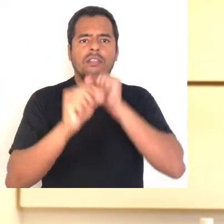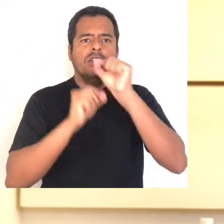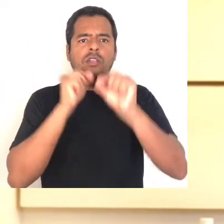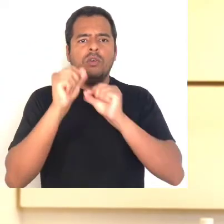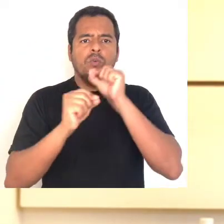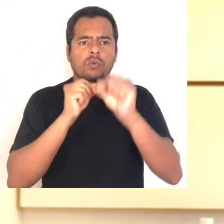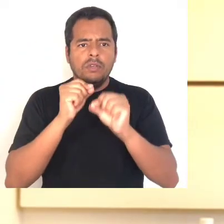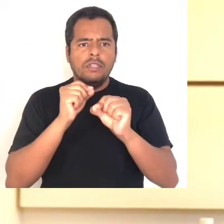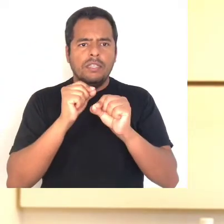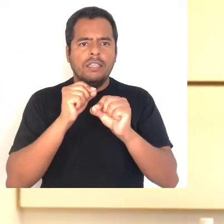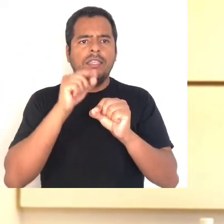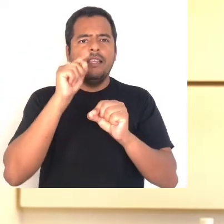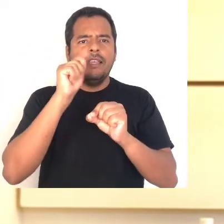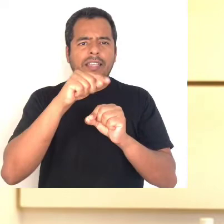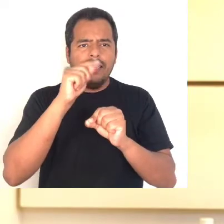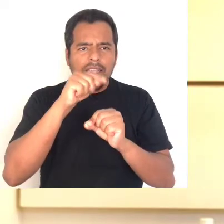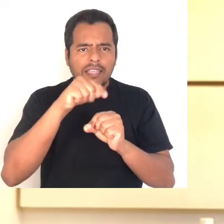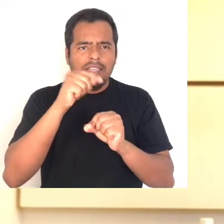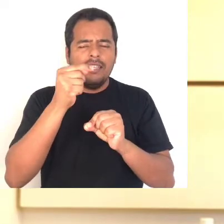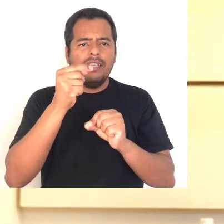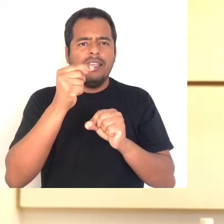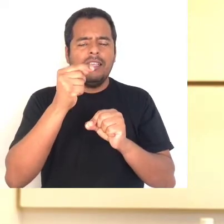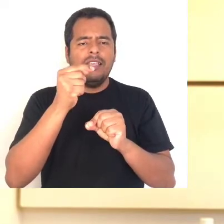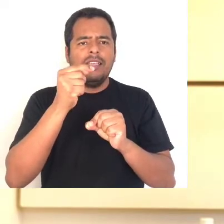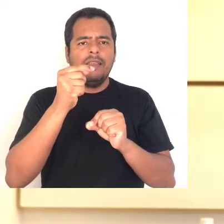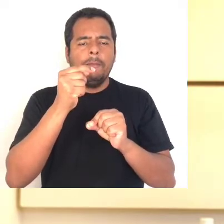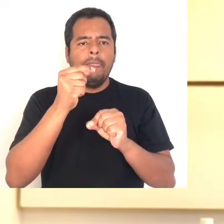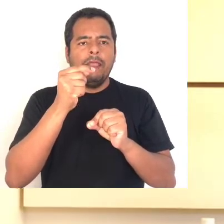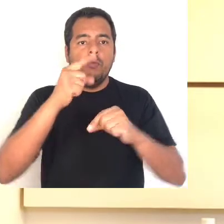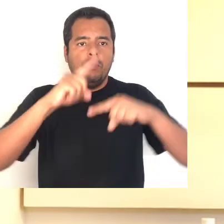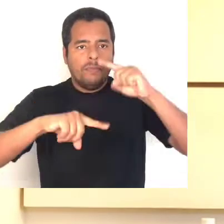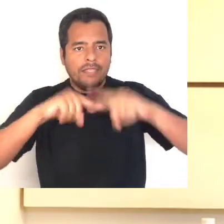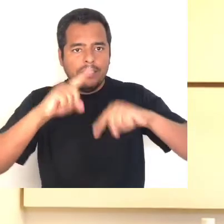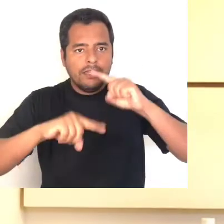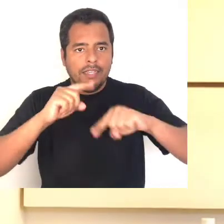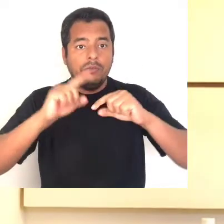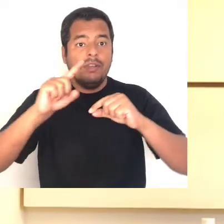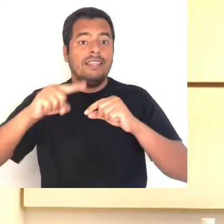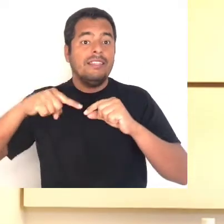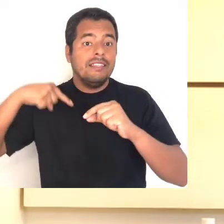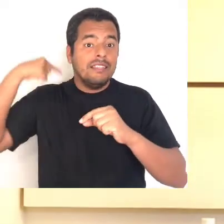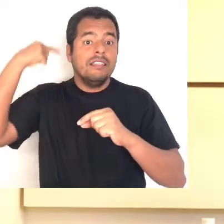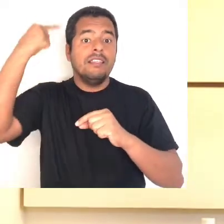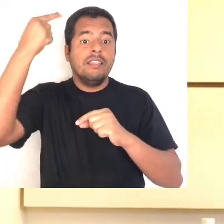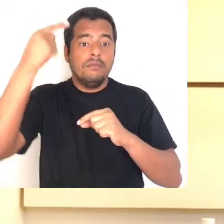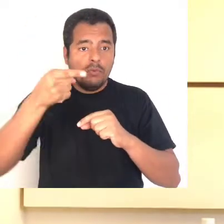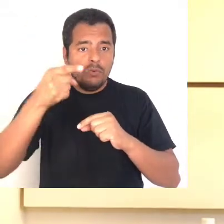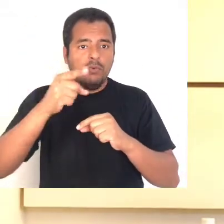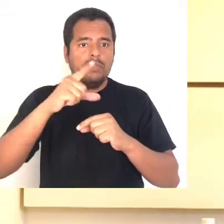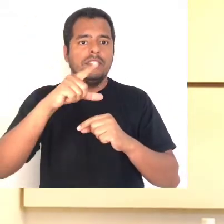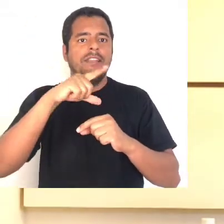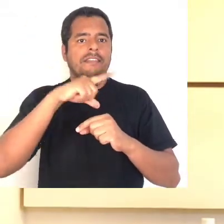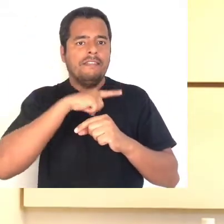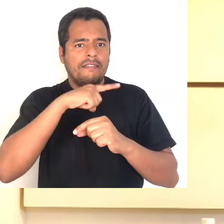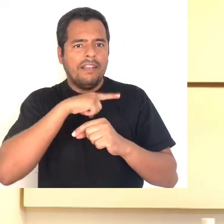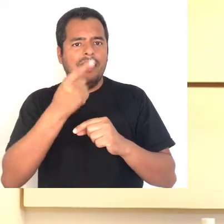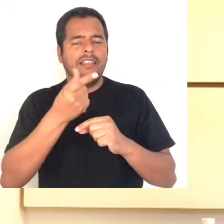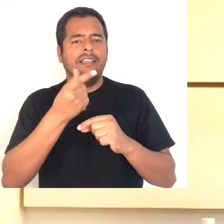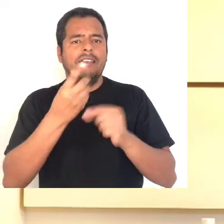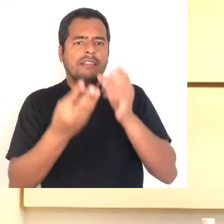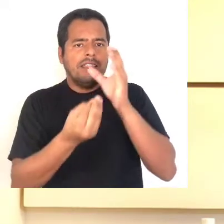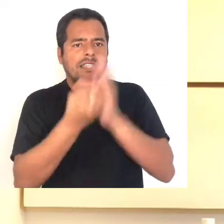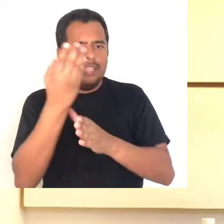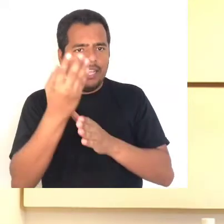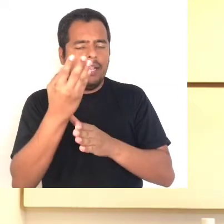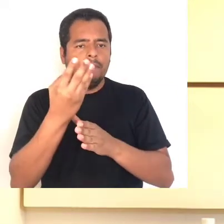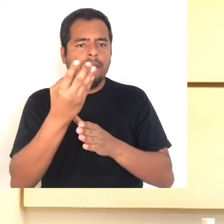vai gerar um carbocátion, que é uma espécie carregada positivamente, e aí depois esse nucleófilo é que vai